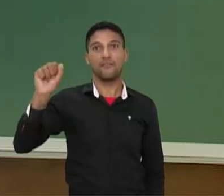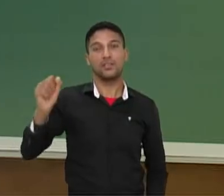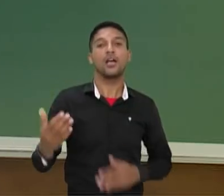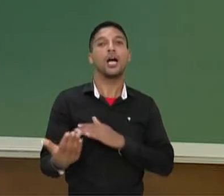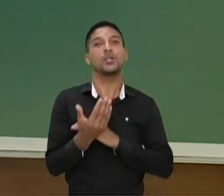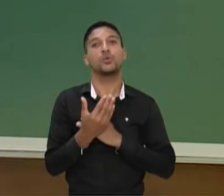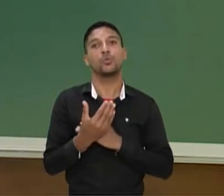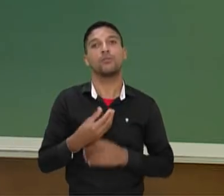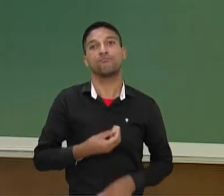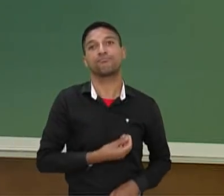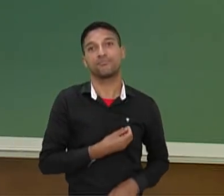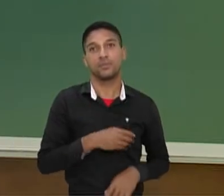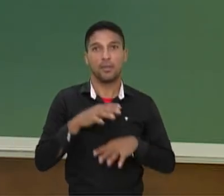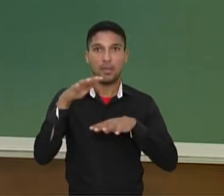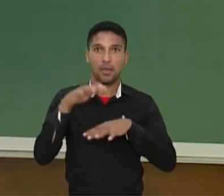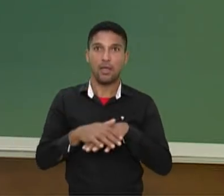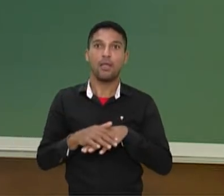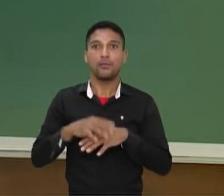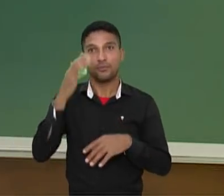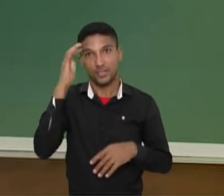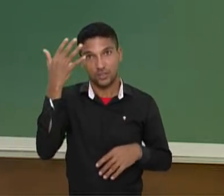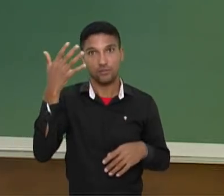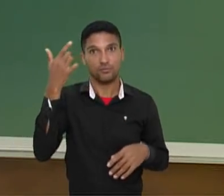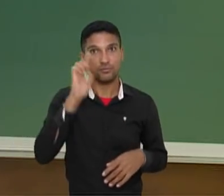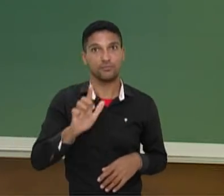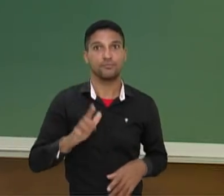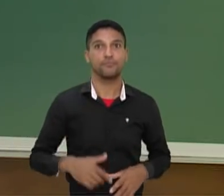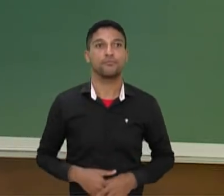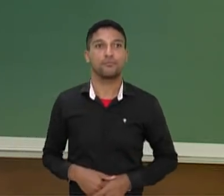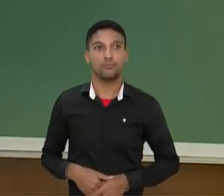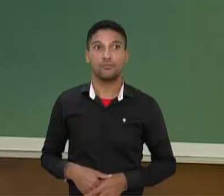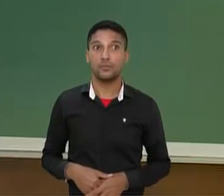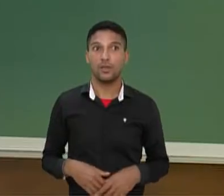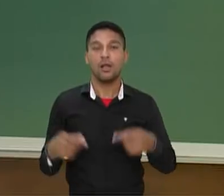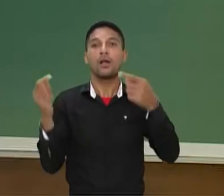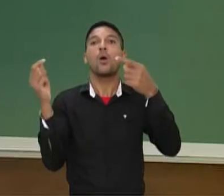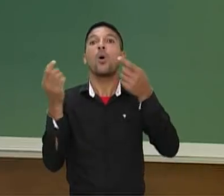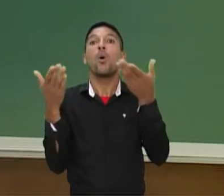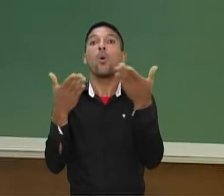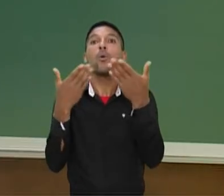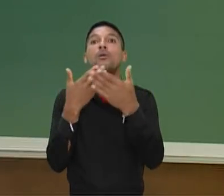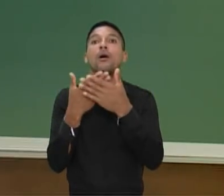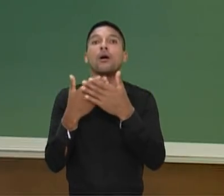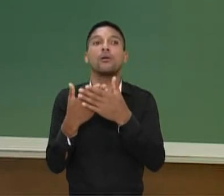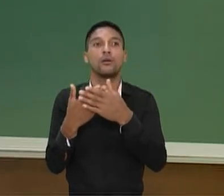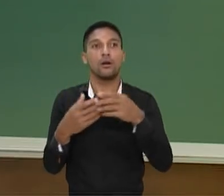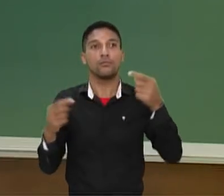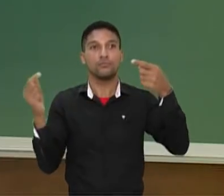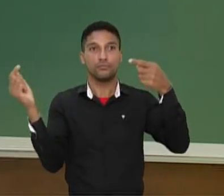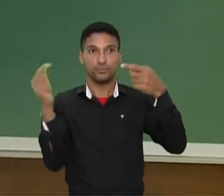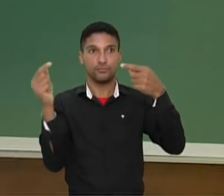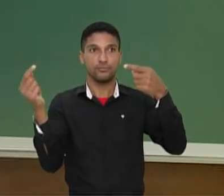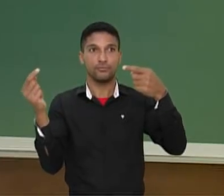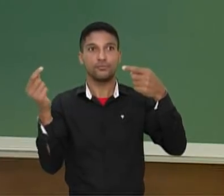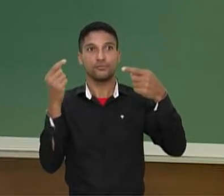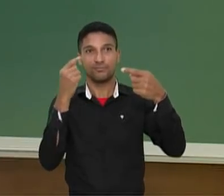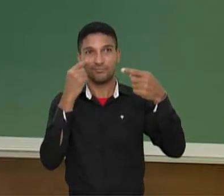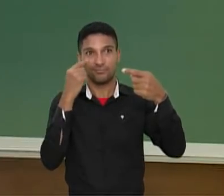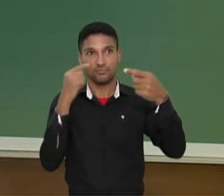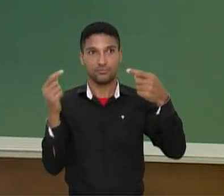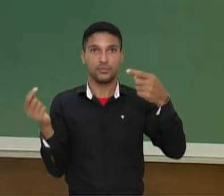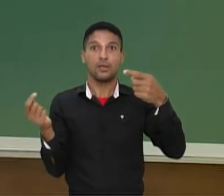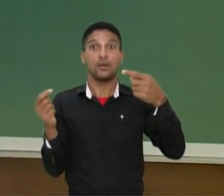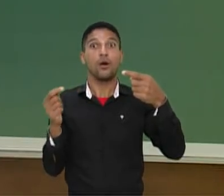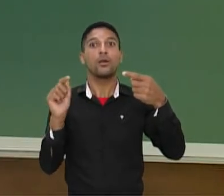bom? Então, o que nós vimos hoje? Área e perímetro de quadriláteros, não esqueça, área quanto cabe, perímetro a soma,